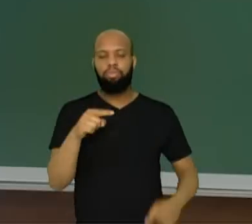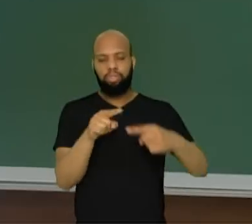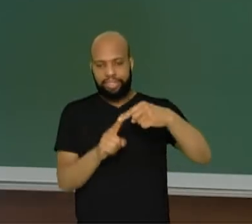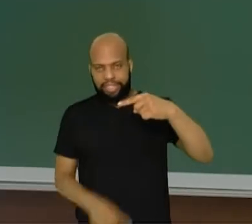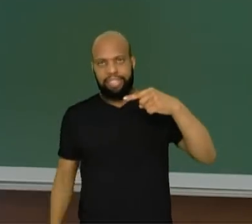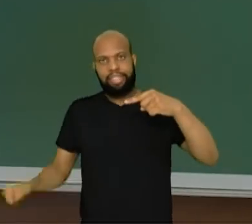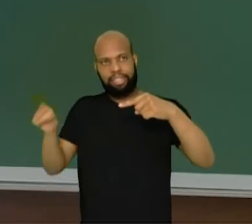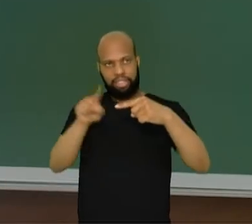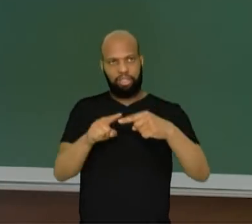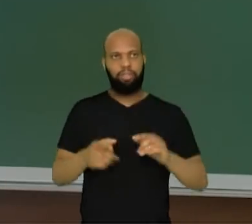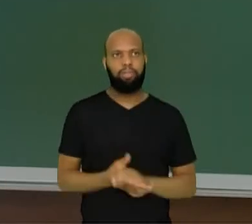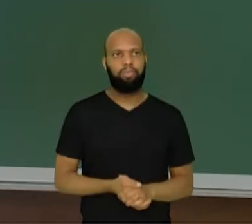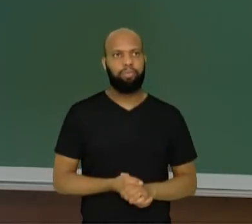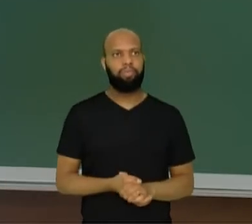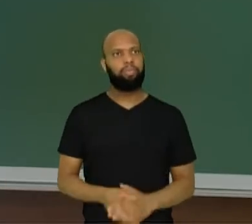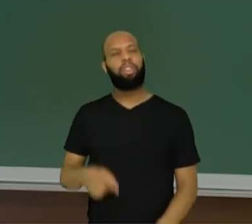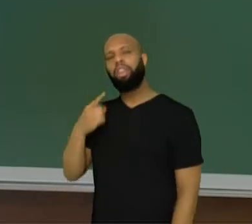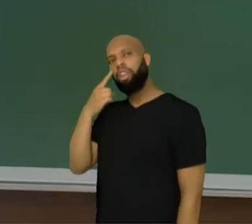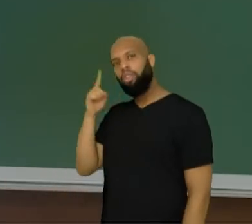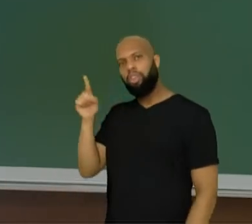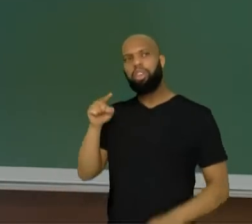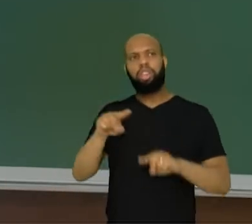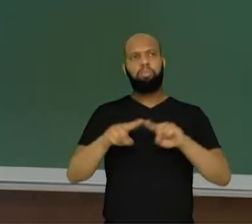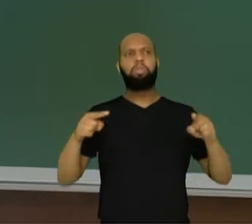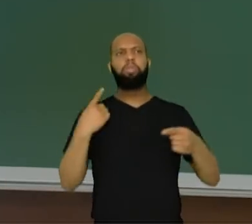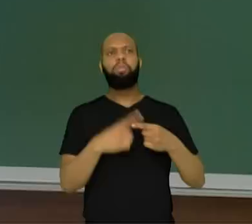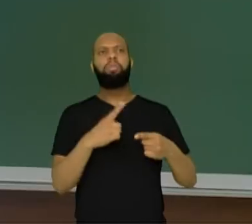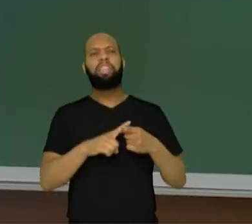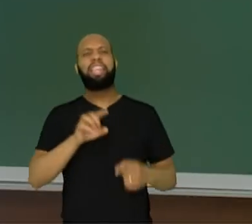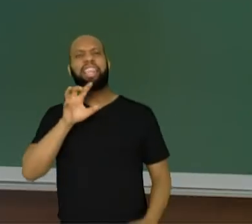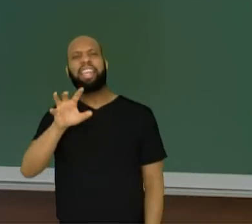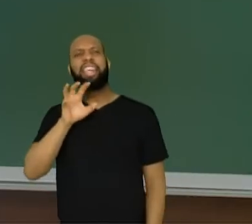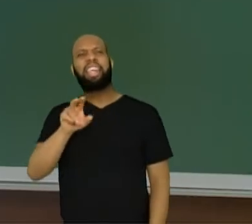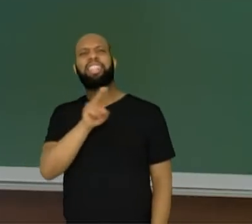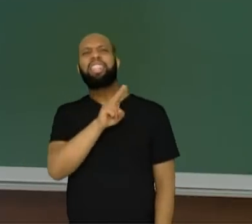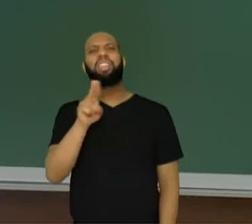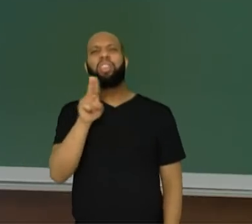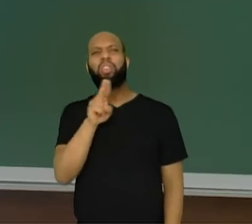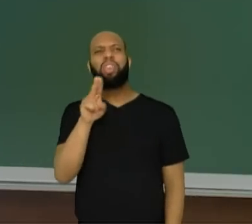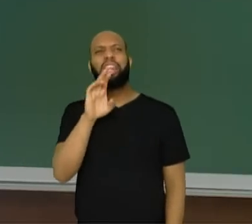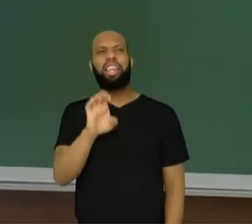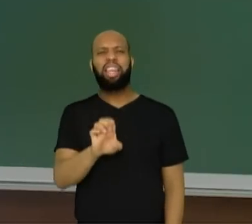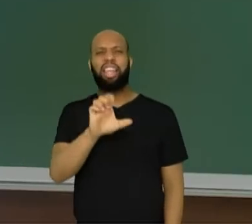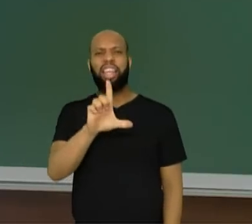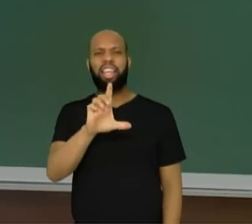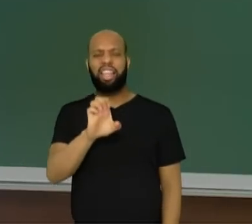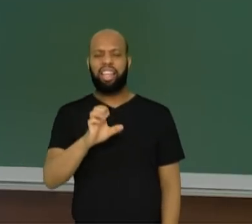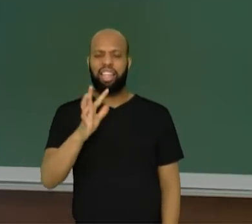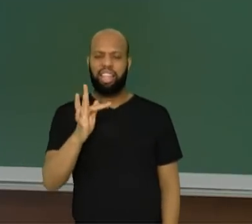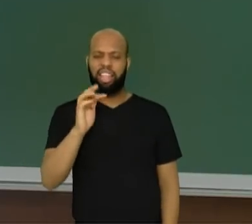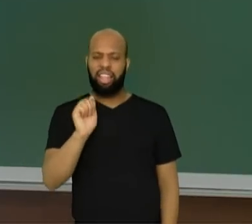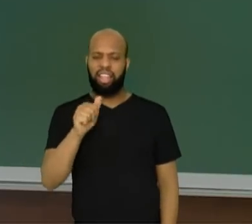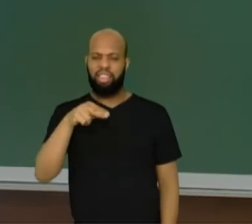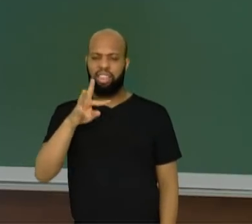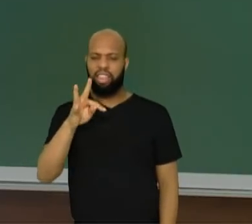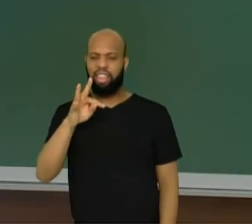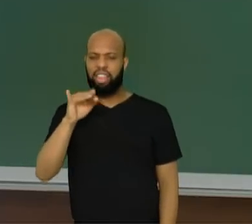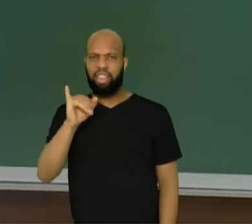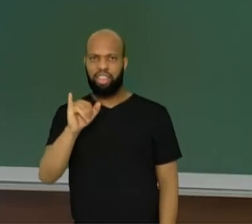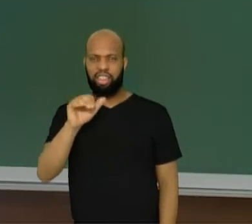seu ciclo. Bom, Fabiano, mas por que essa doença é chamada popularmente de elefantíase?